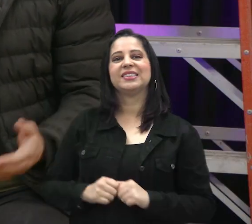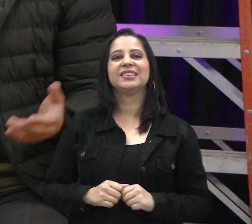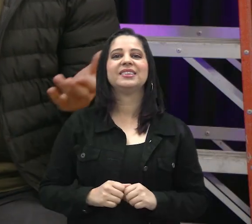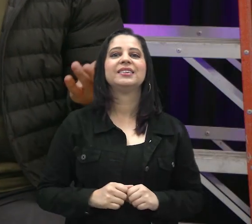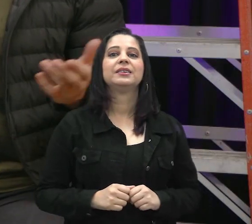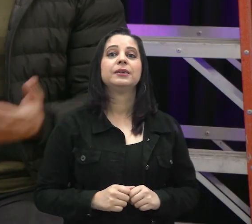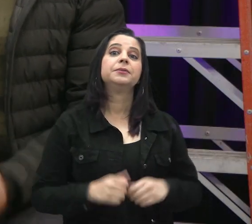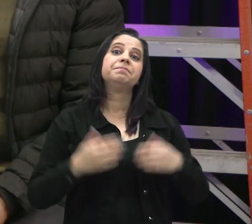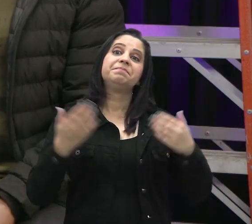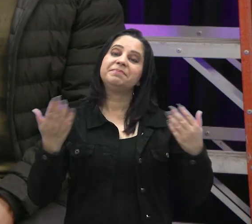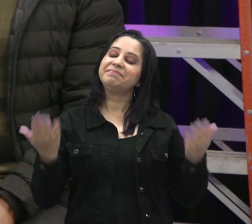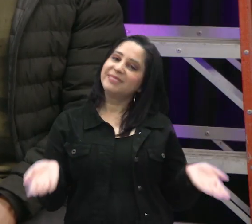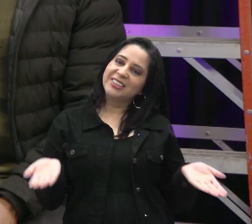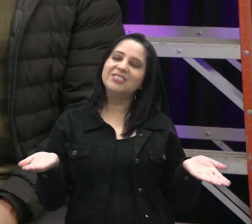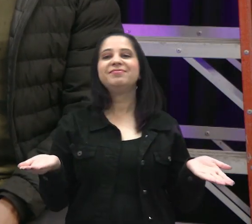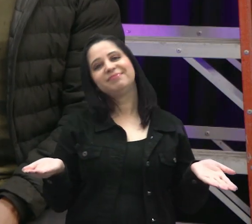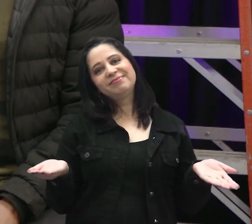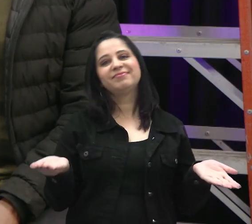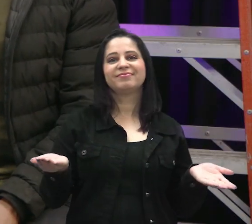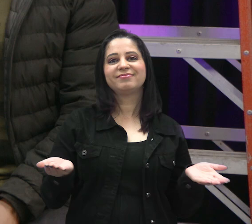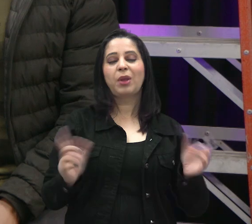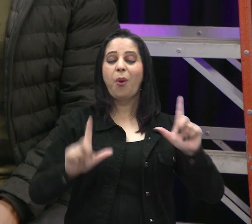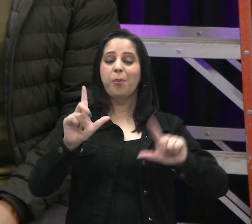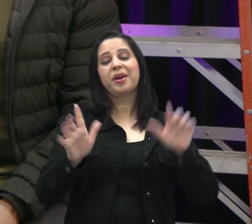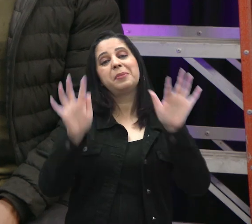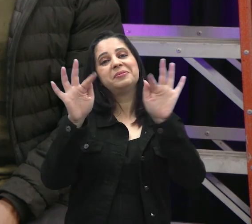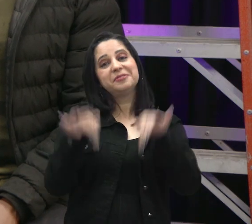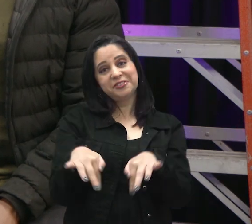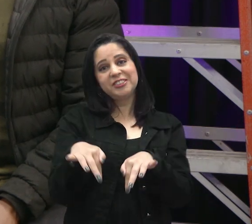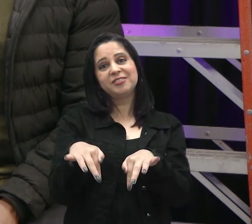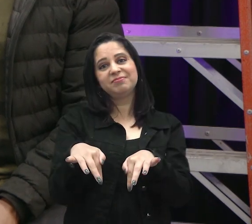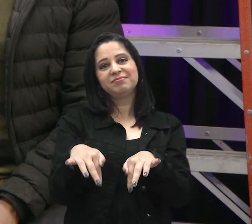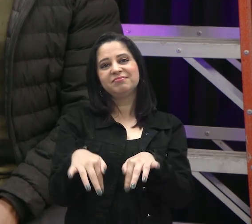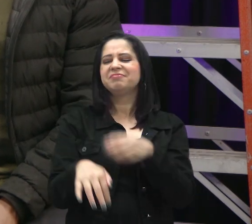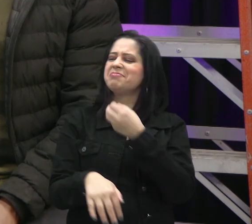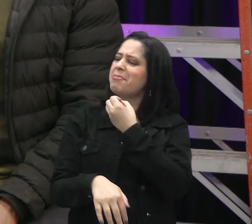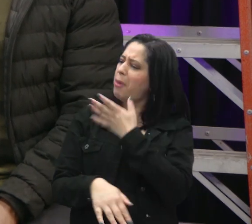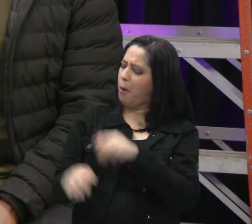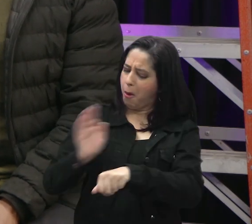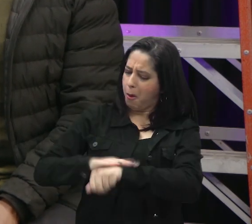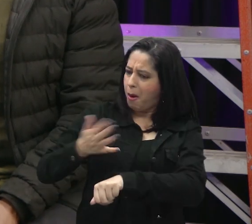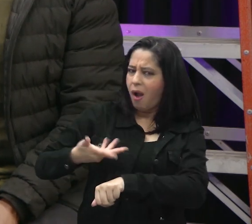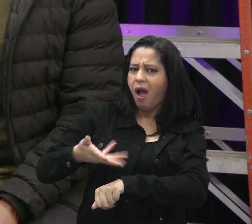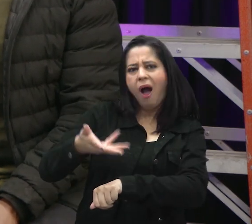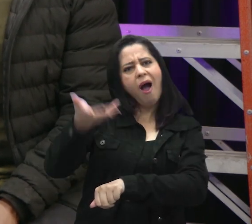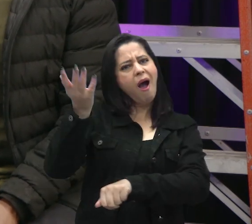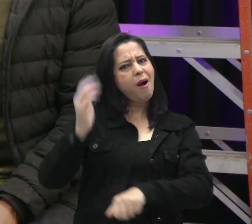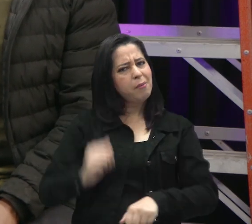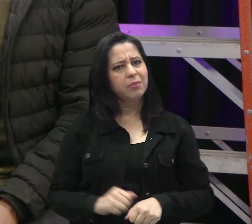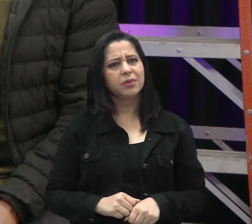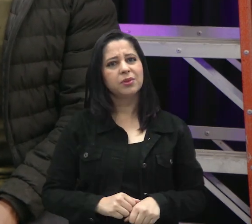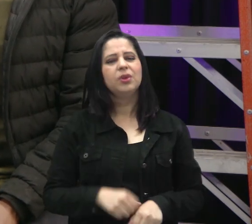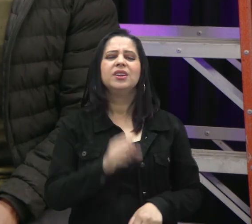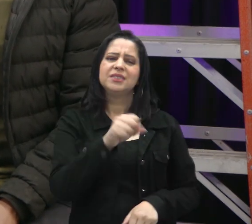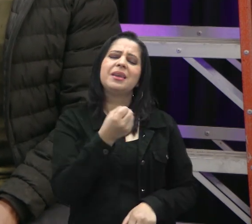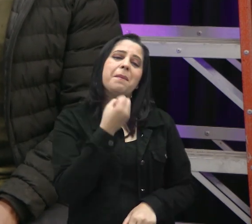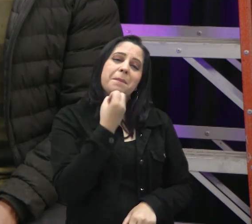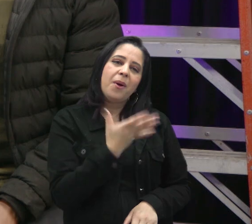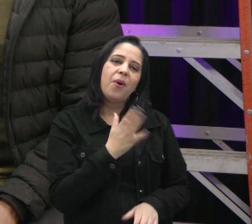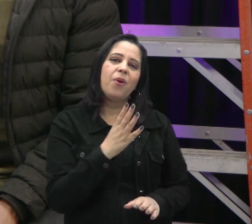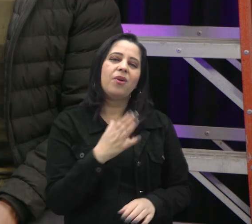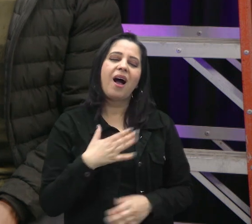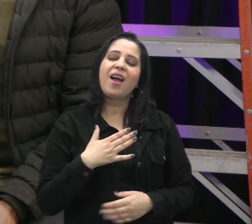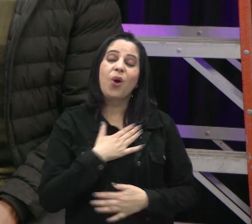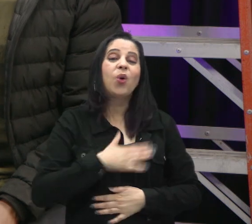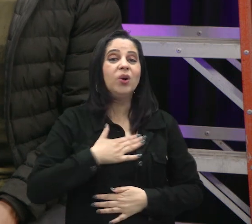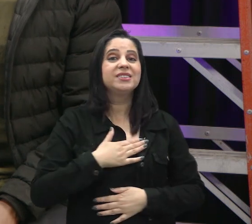E assim, minha gente, a gente chega ao fim de mais um Conexão Cultura. Foi bom, passou rápido. Foi bom demais. Ai, uma delícia conversar com o Tom. Mas se você